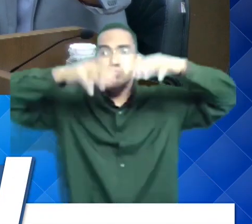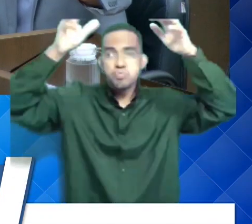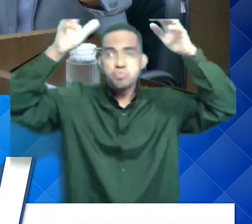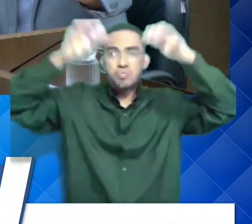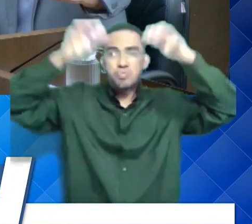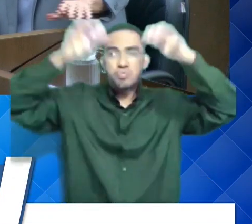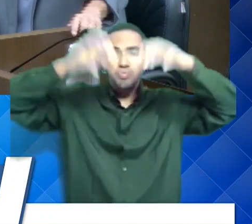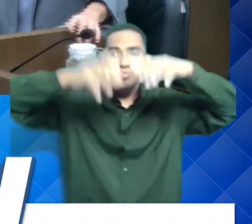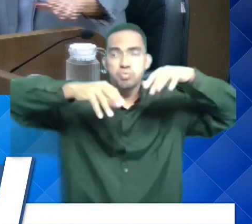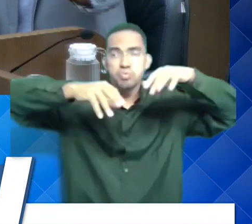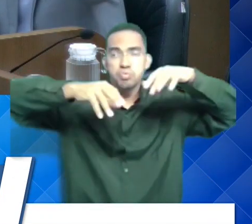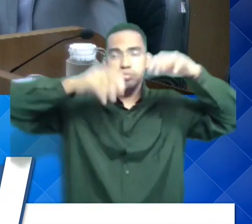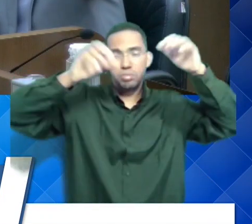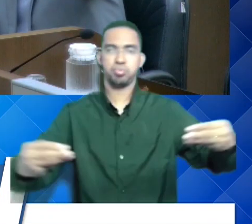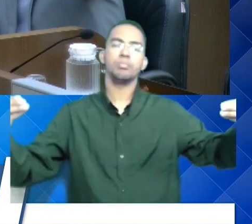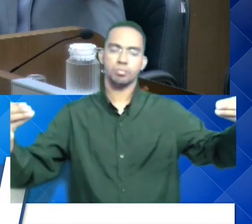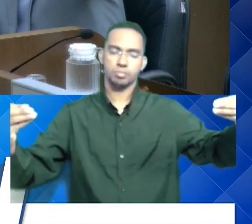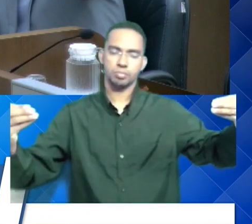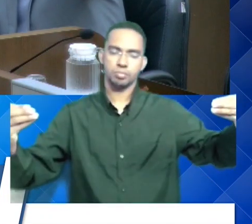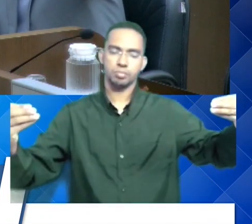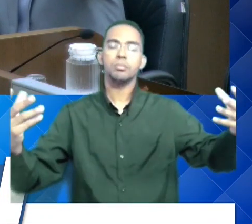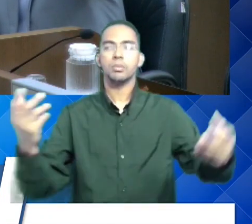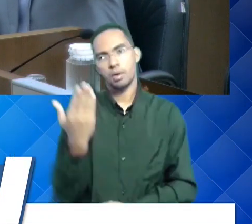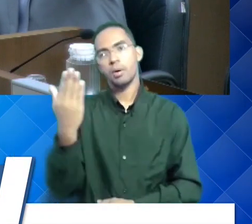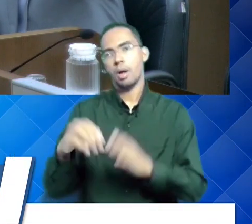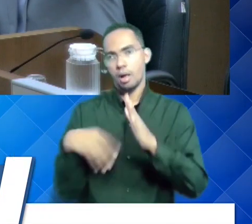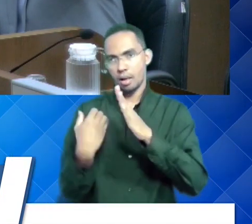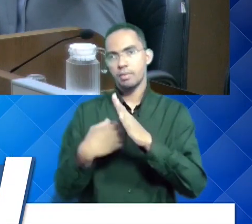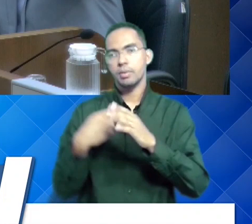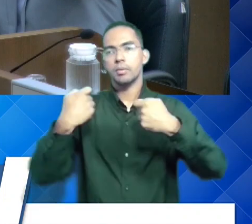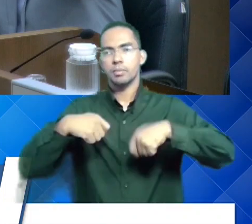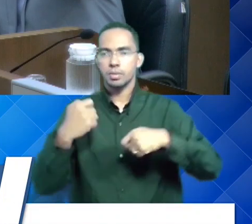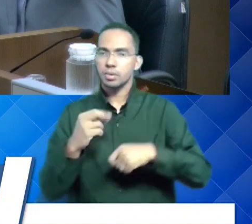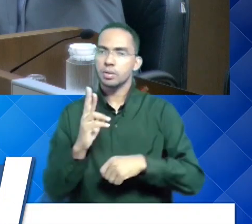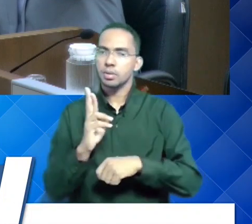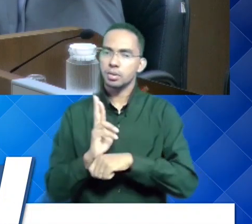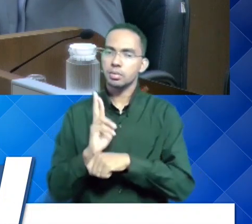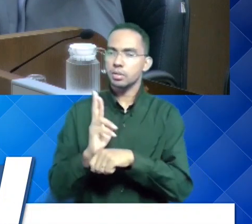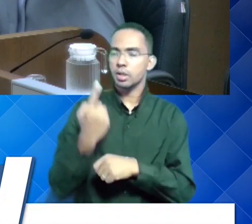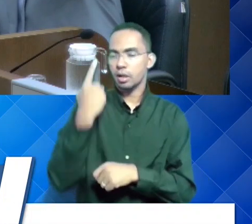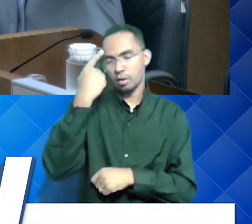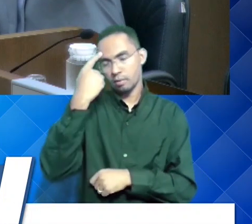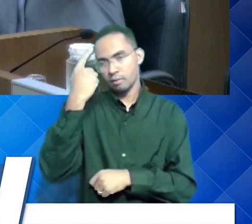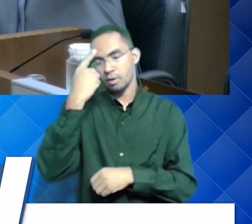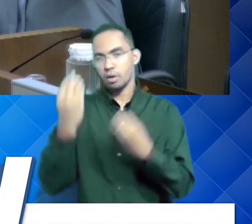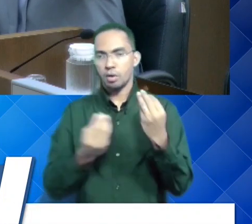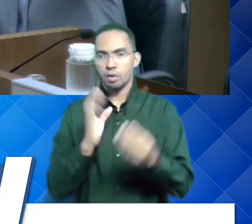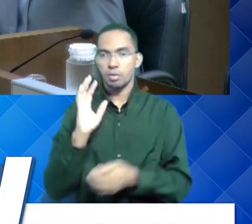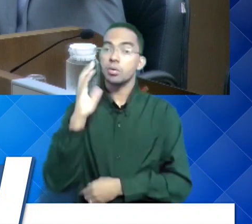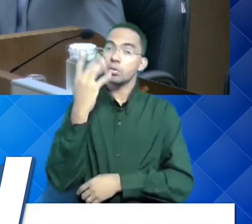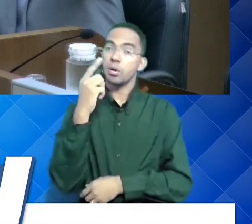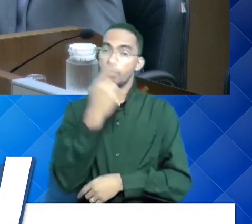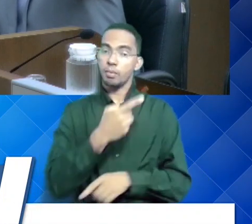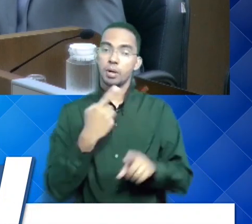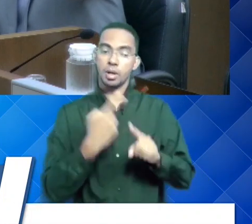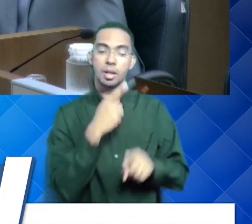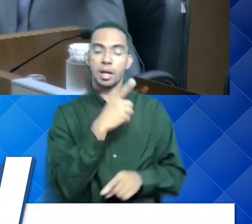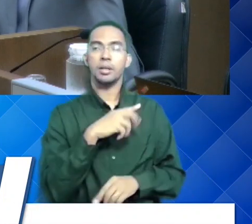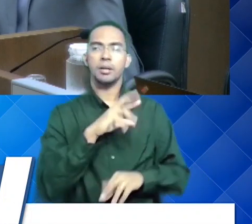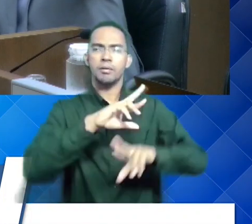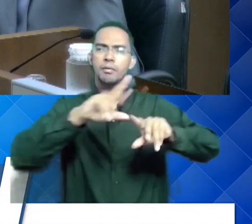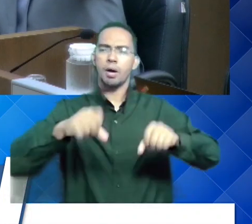tudo embora. Então, a Indef precisa tomar providências, porque ali, ó, muitos